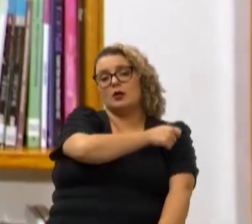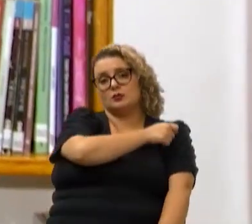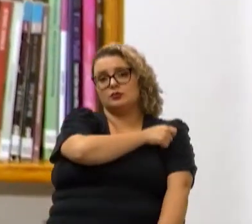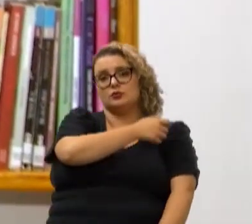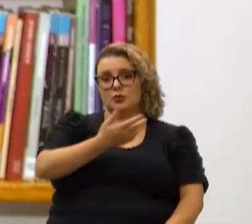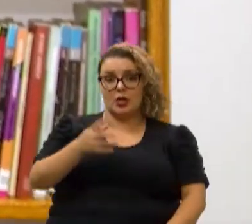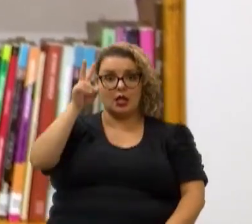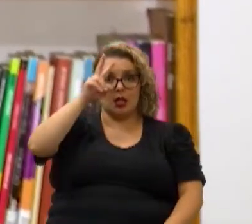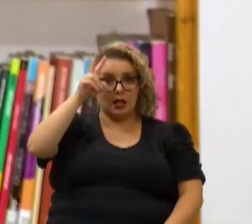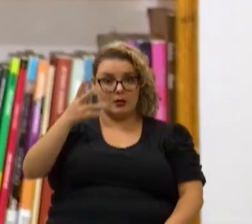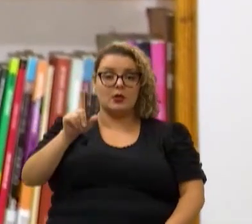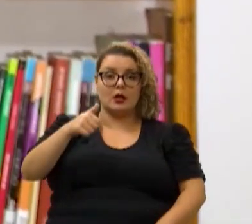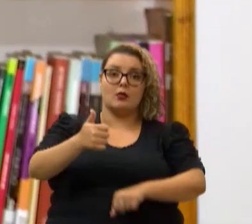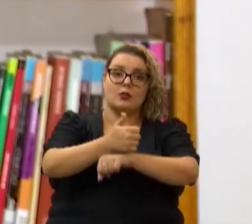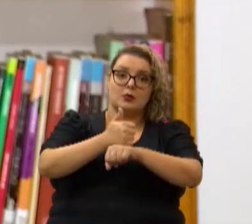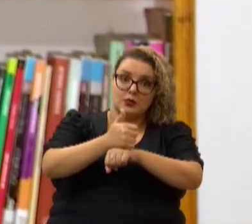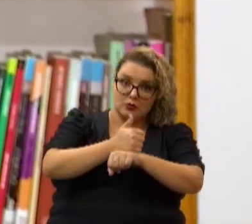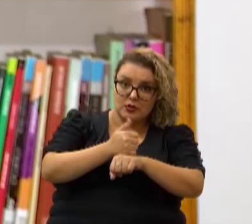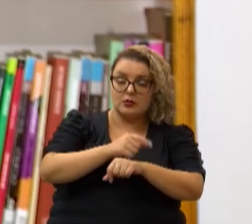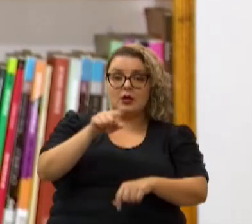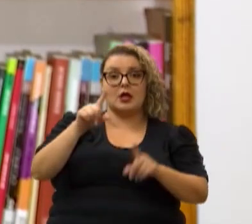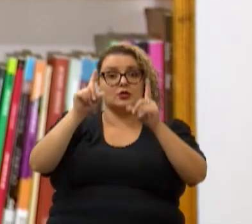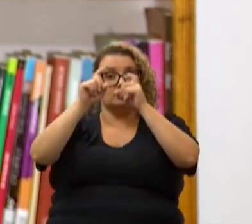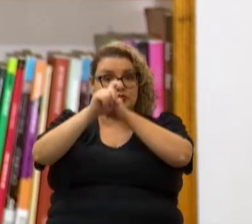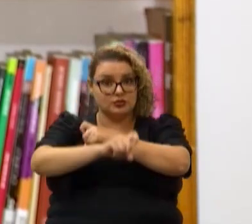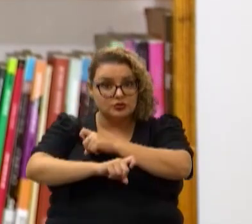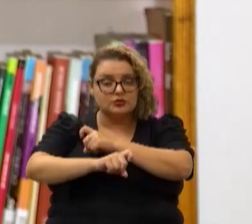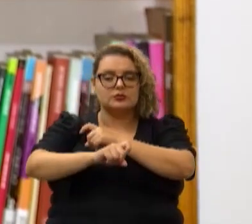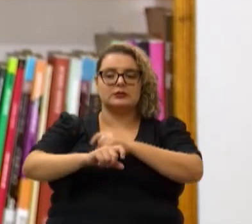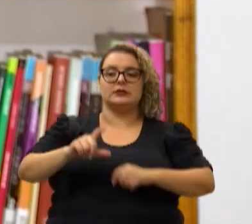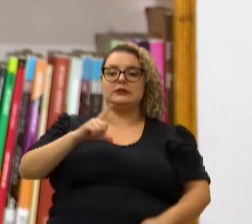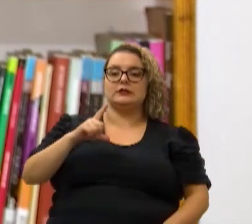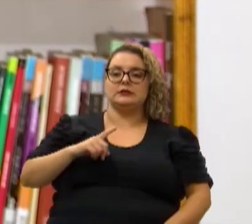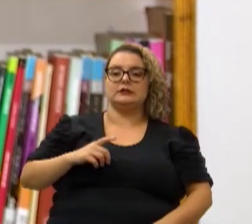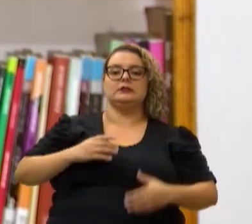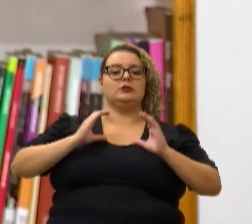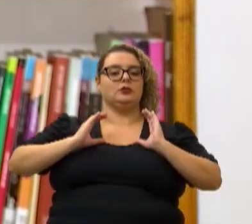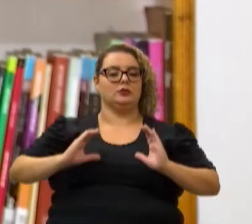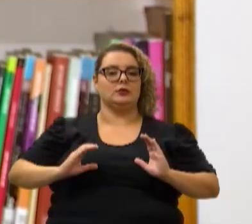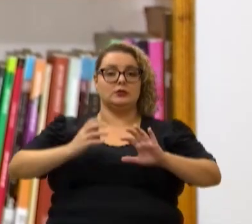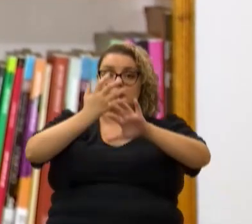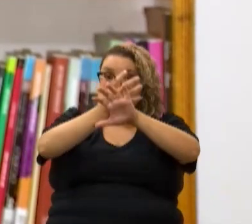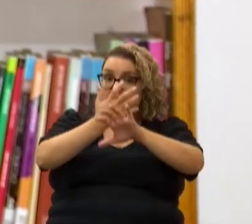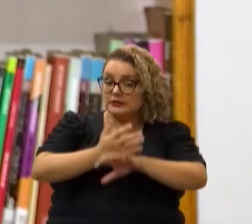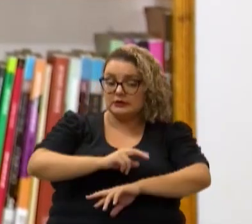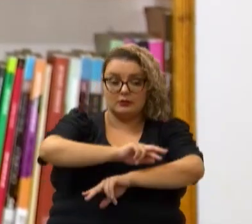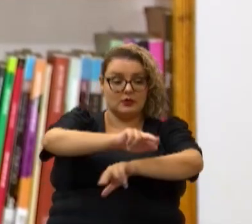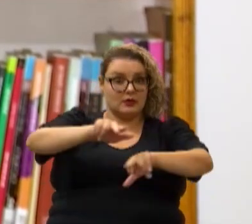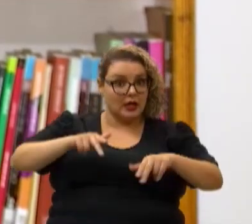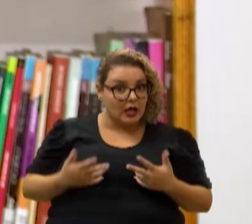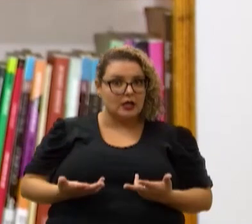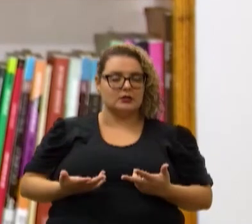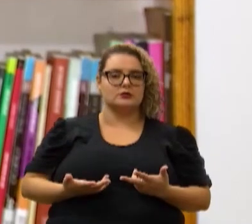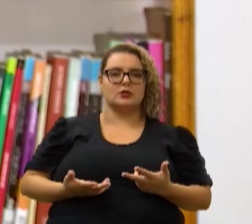estudante. Lembrar que é uma profissão, é difícil levar a sério, tem muita disciplina, tem muita matéria,